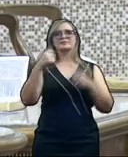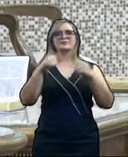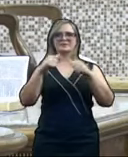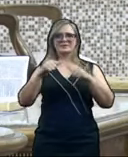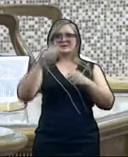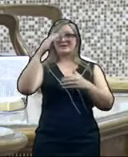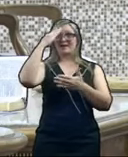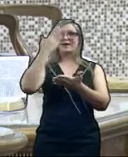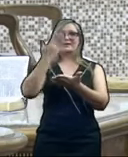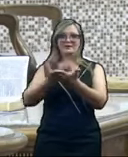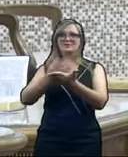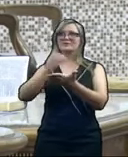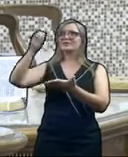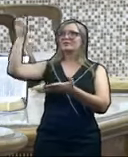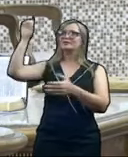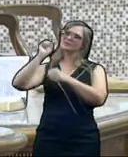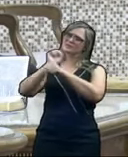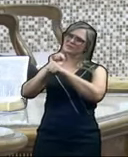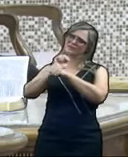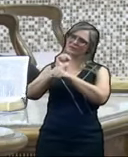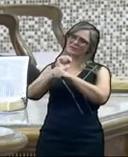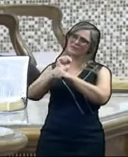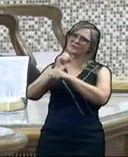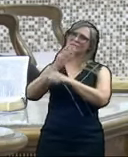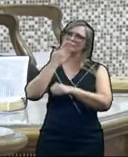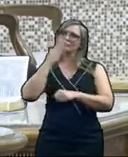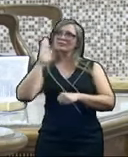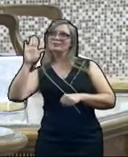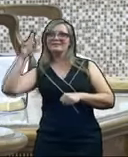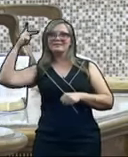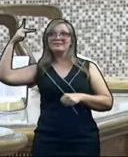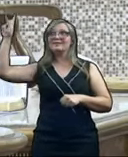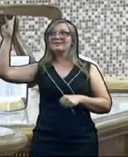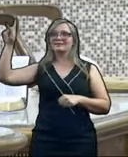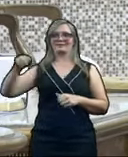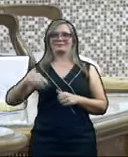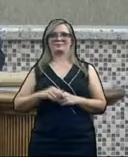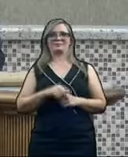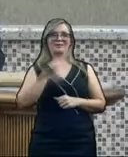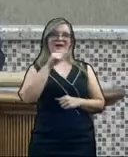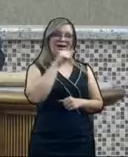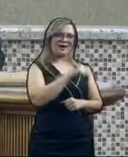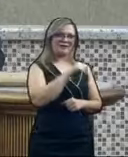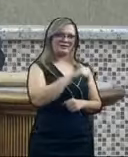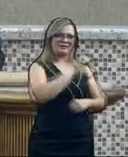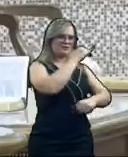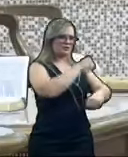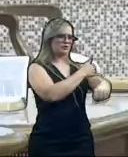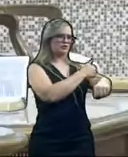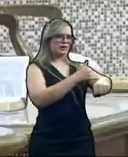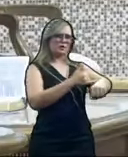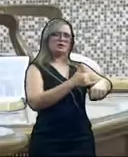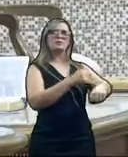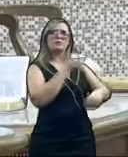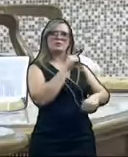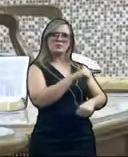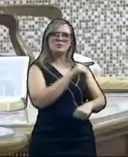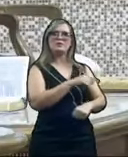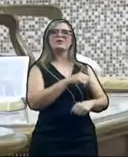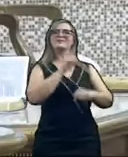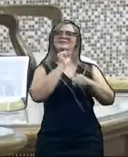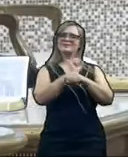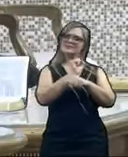você tá aí para terra de padana eu vou te abençoar lá eu vou te prosperar lá mas não contou o tamanho dos problemas que ela